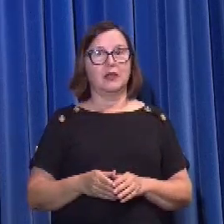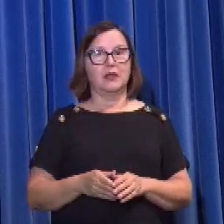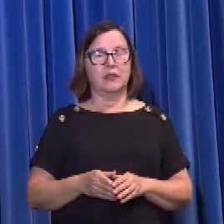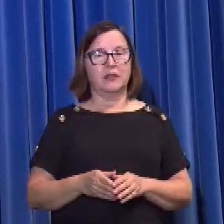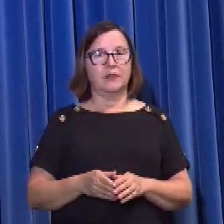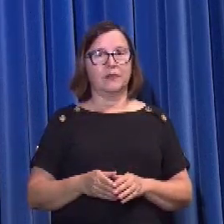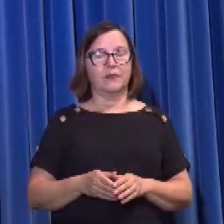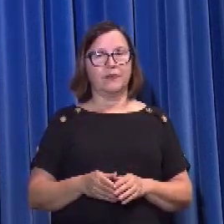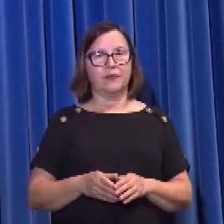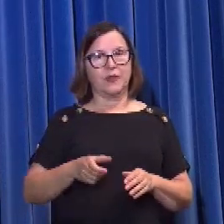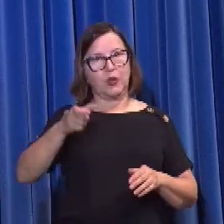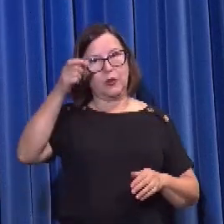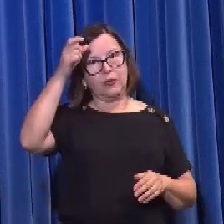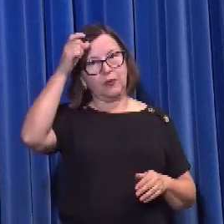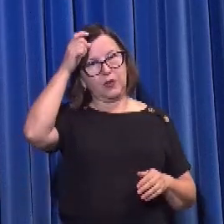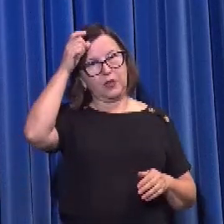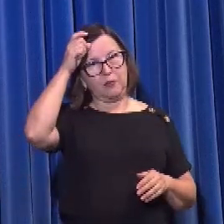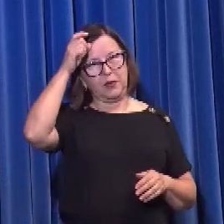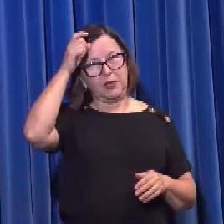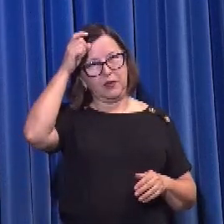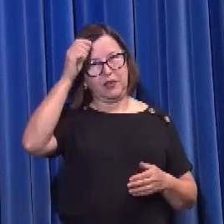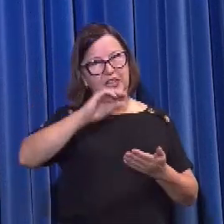isso fosse possível.